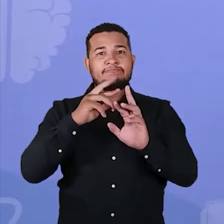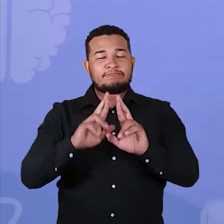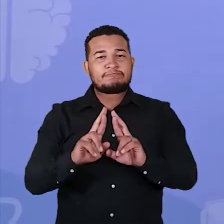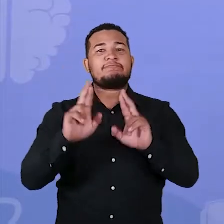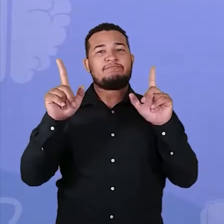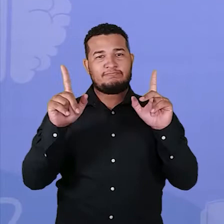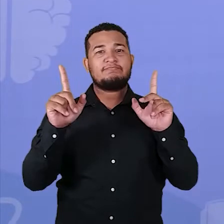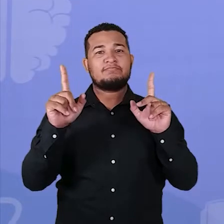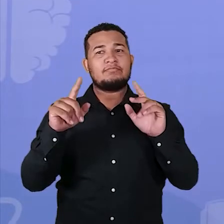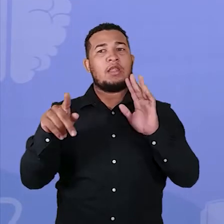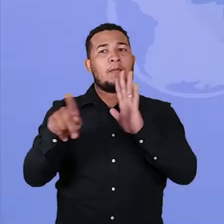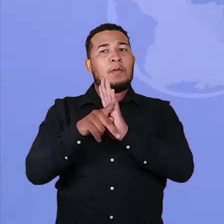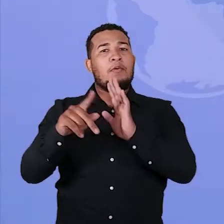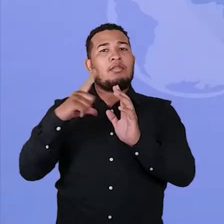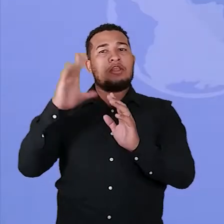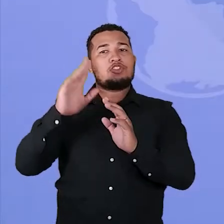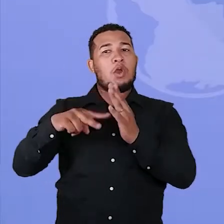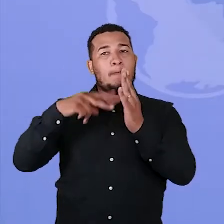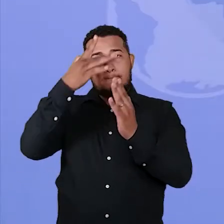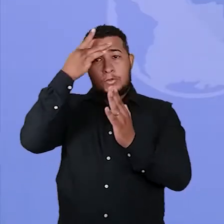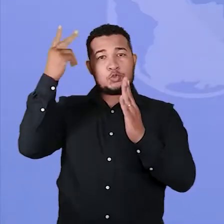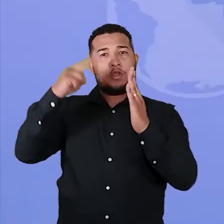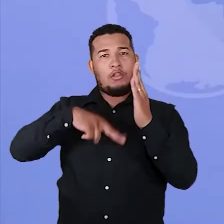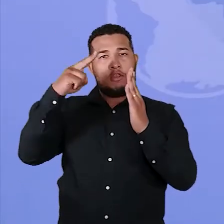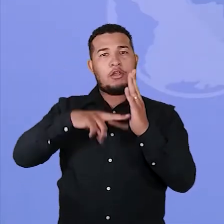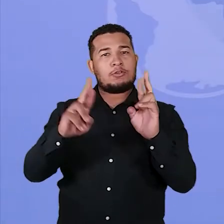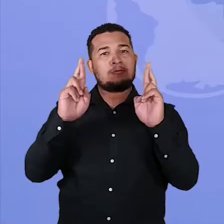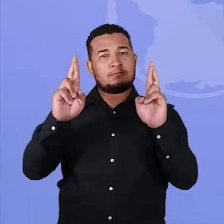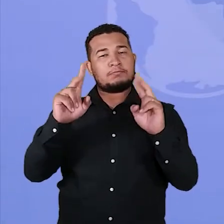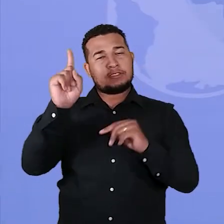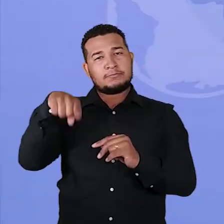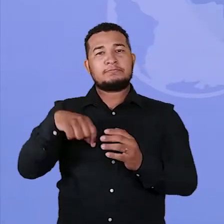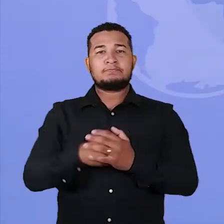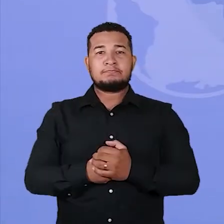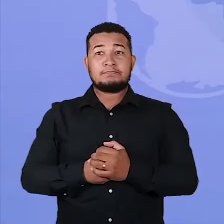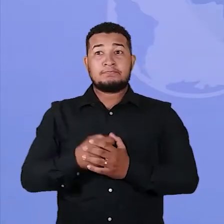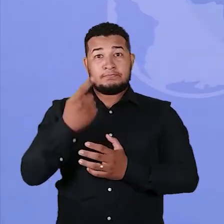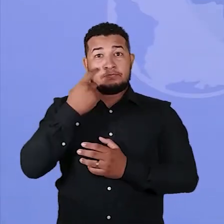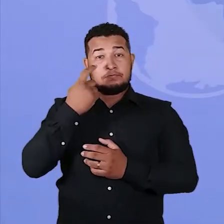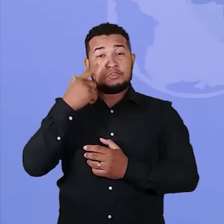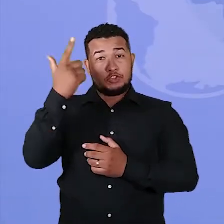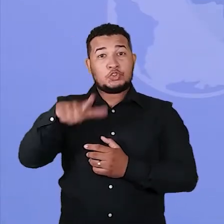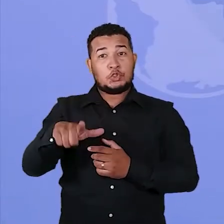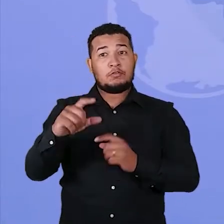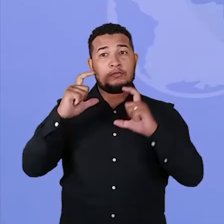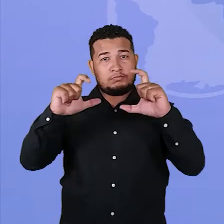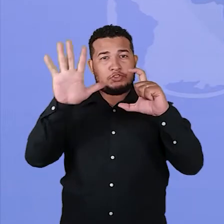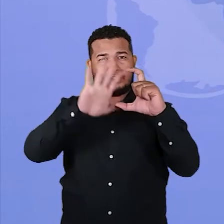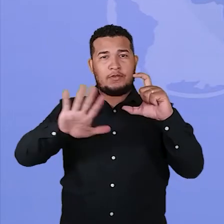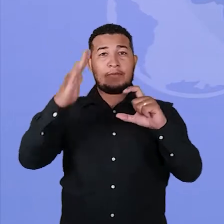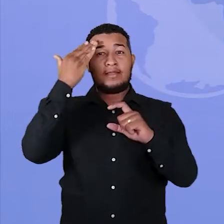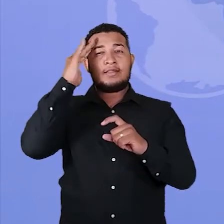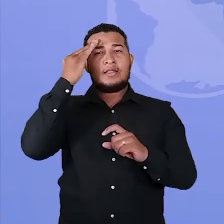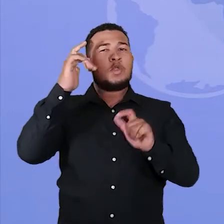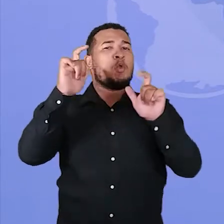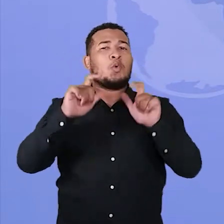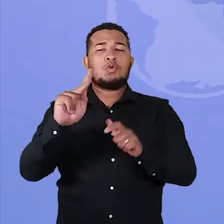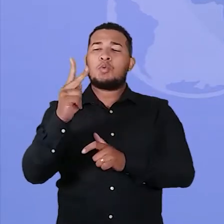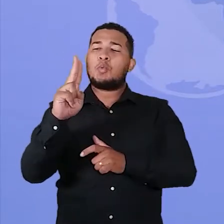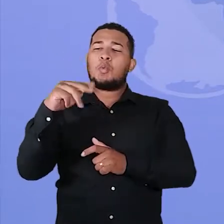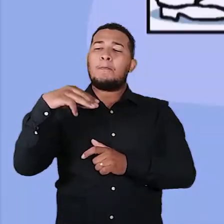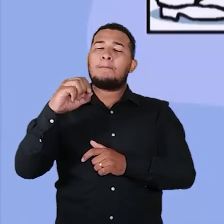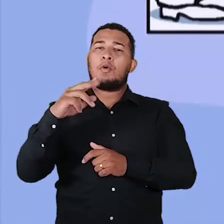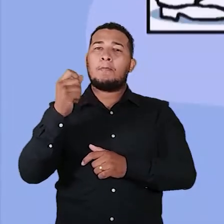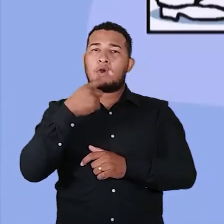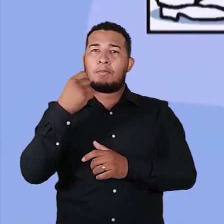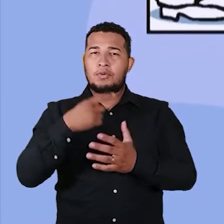acaba sendo diferente daquilo que o leitor esperava. Quer ver? Vamos analisar de novo essa tirinha para a gente entender onde está o humor